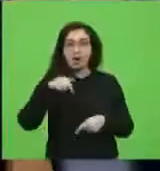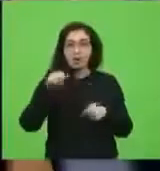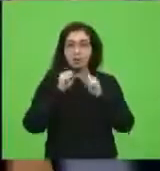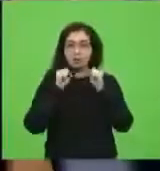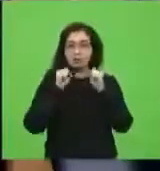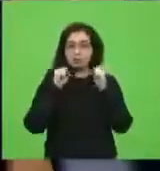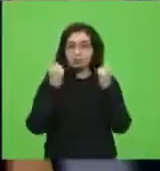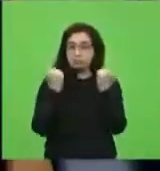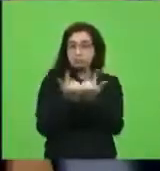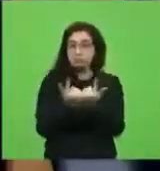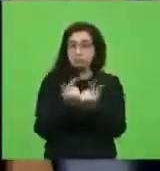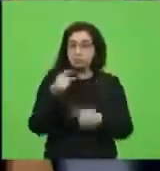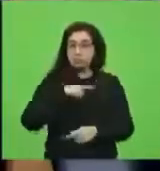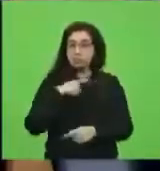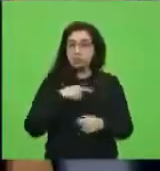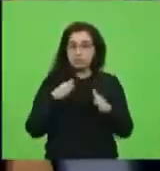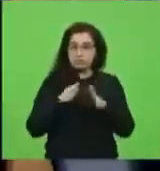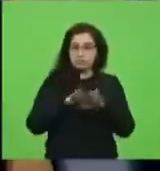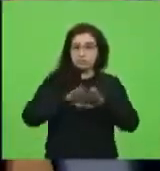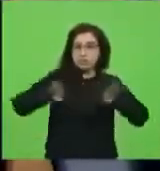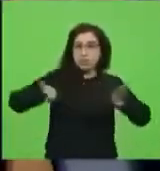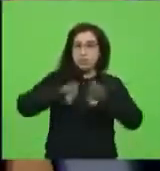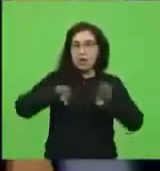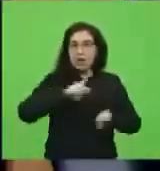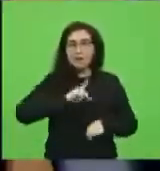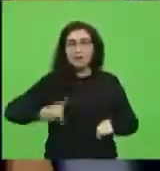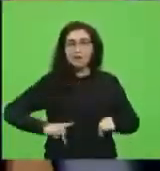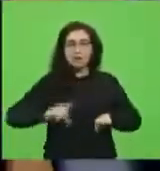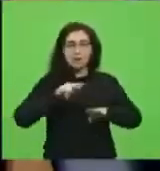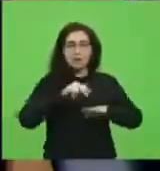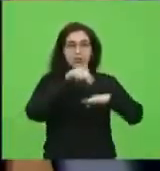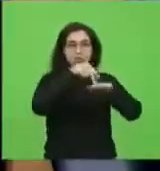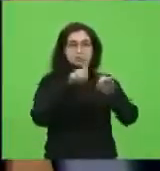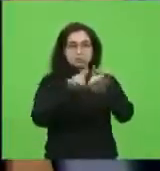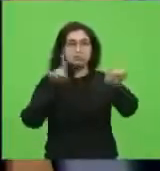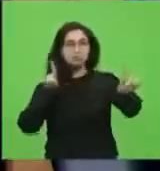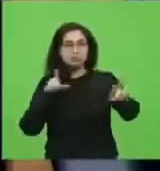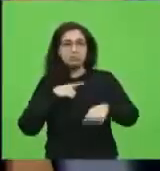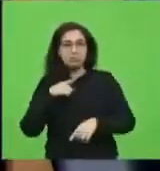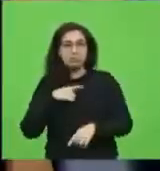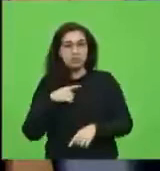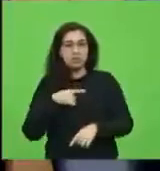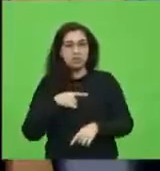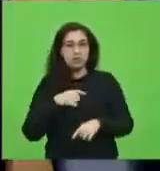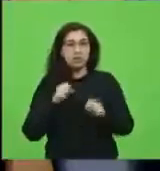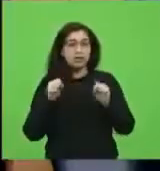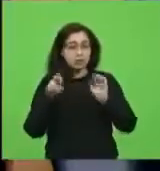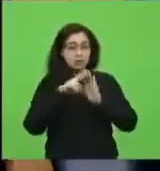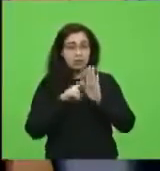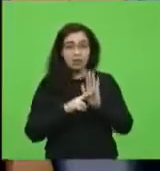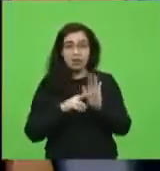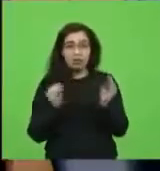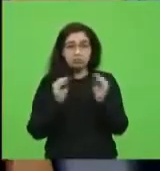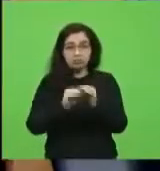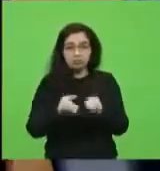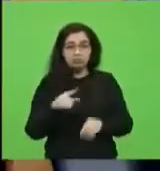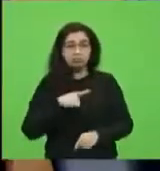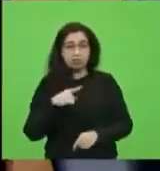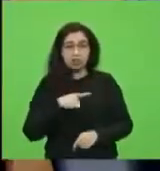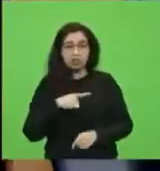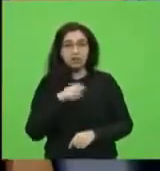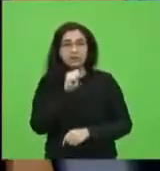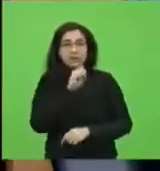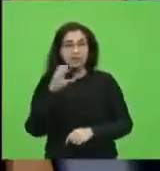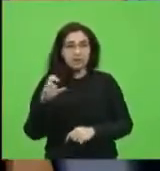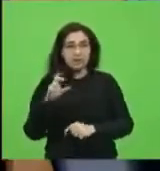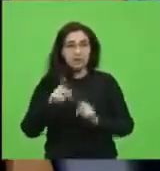agora, separados, está o presidente lá em cima, nós temos aqui, é só estabelecer as regras. Esses catarinenses,